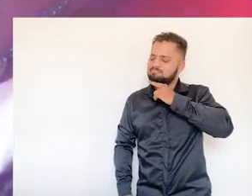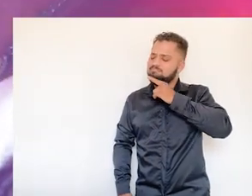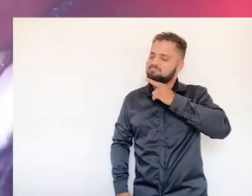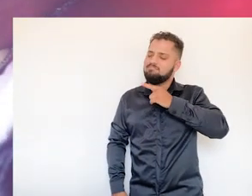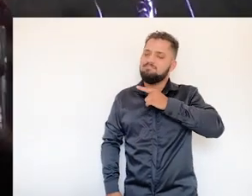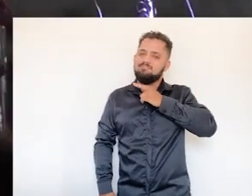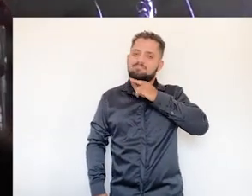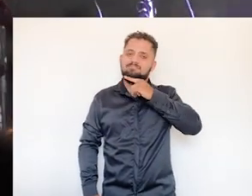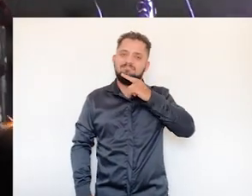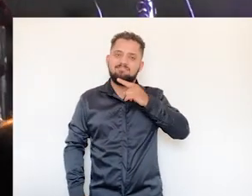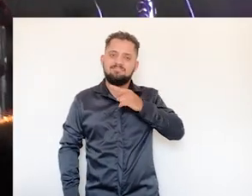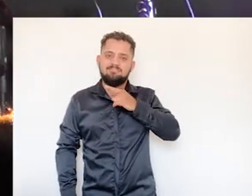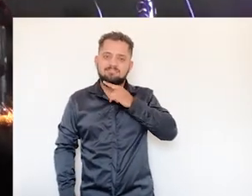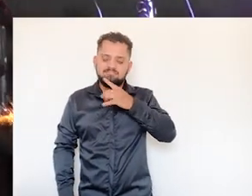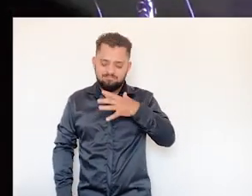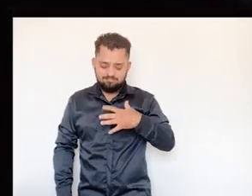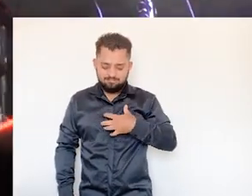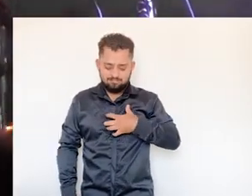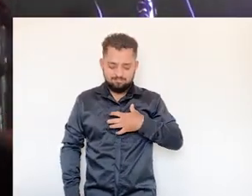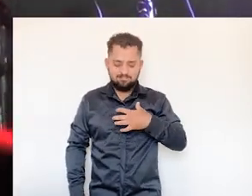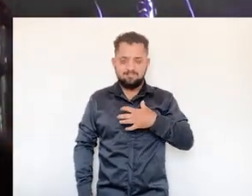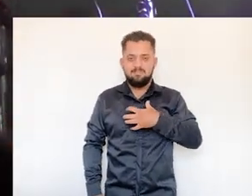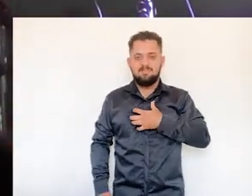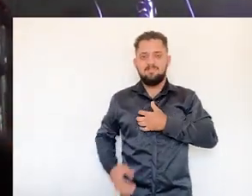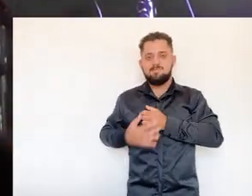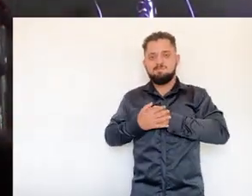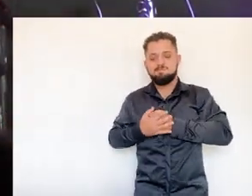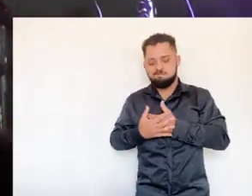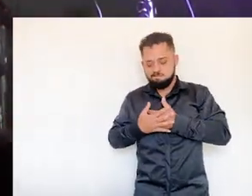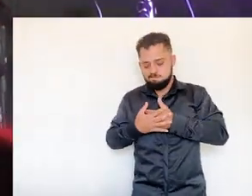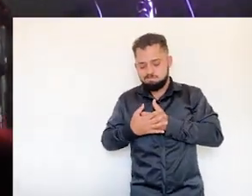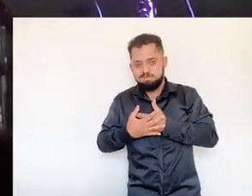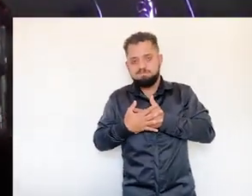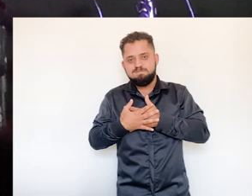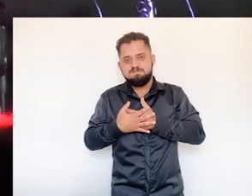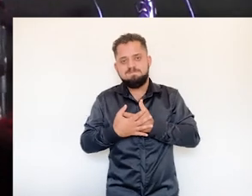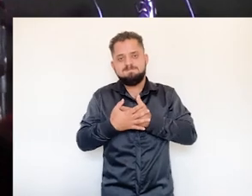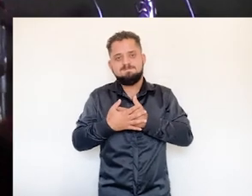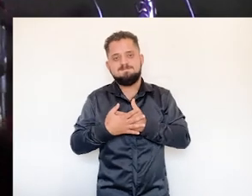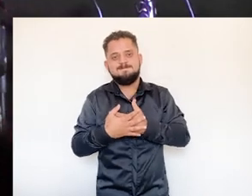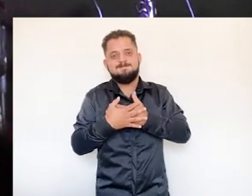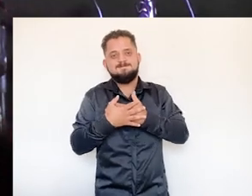esse coração indignado